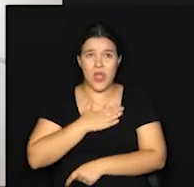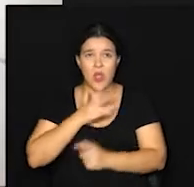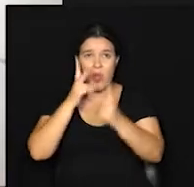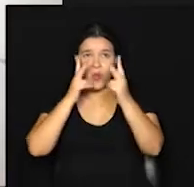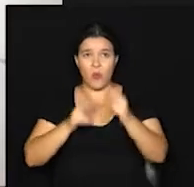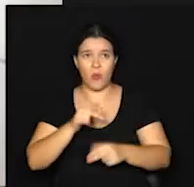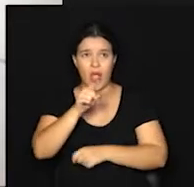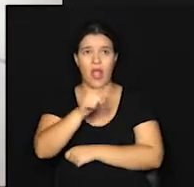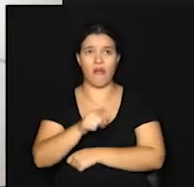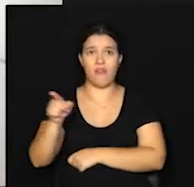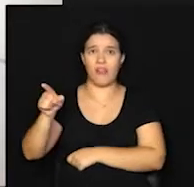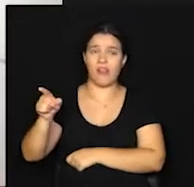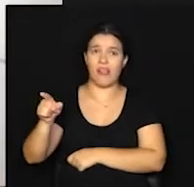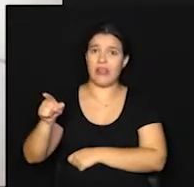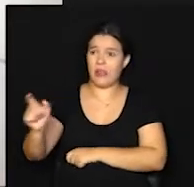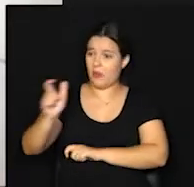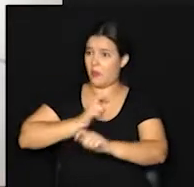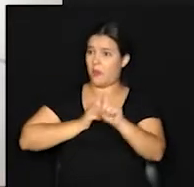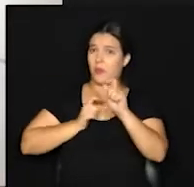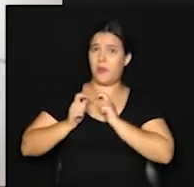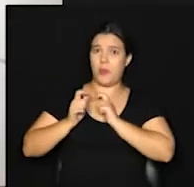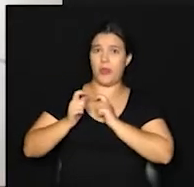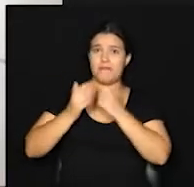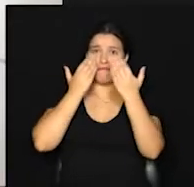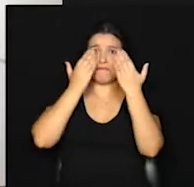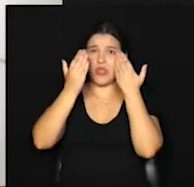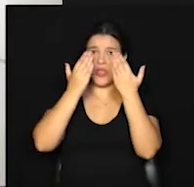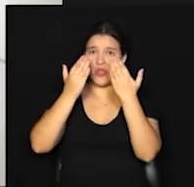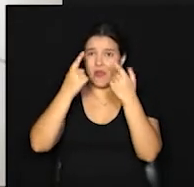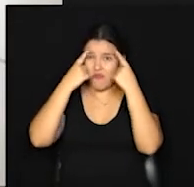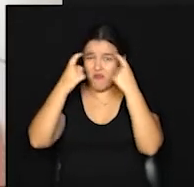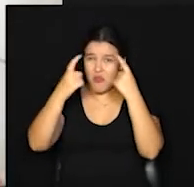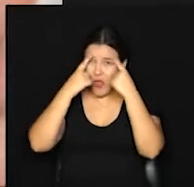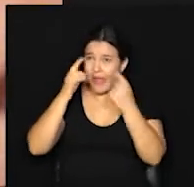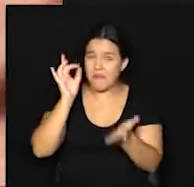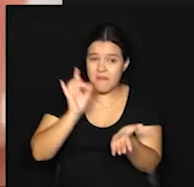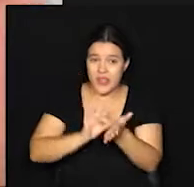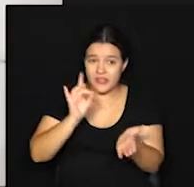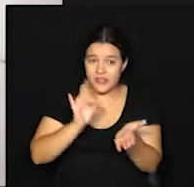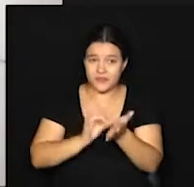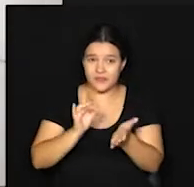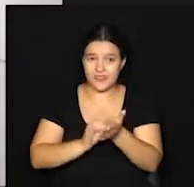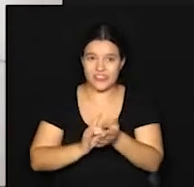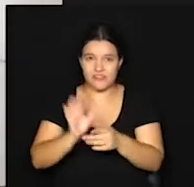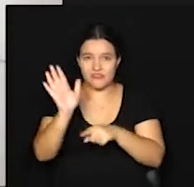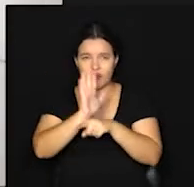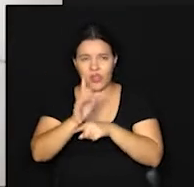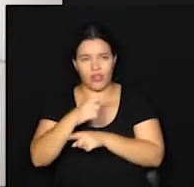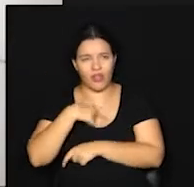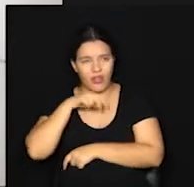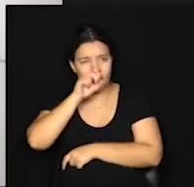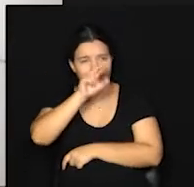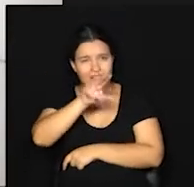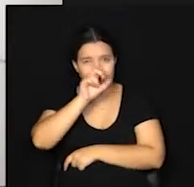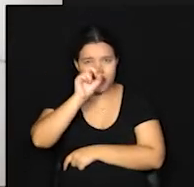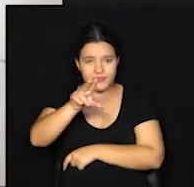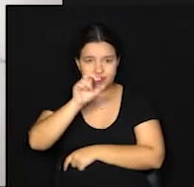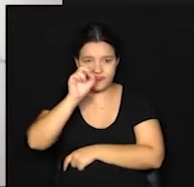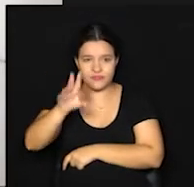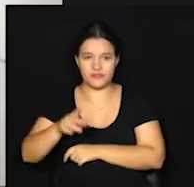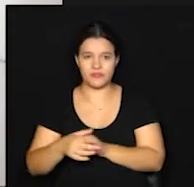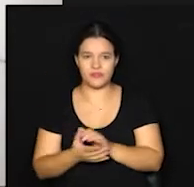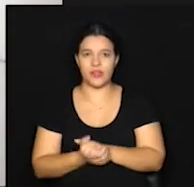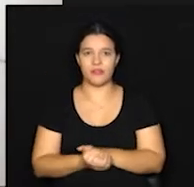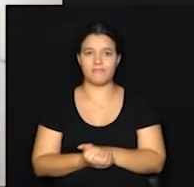uma relação abusiva totalmente, porque tudo o que ela descreve no vídeo, exceto um tapa